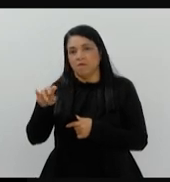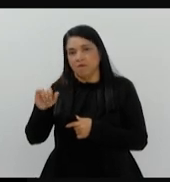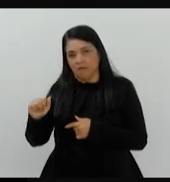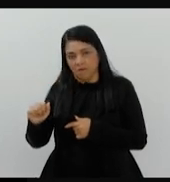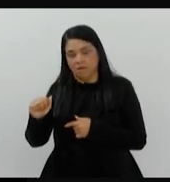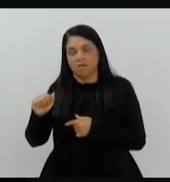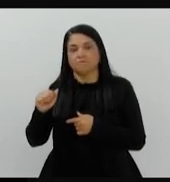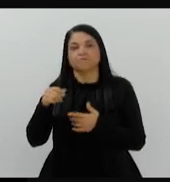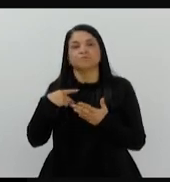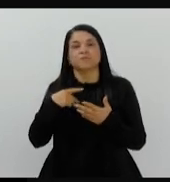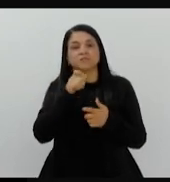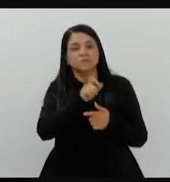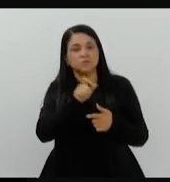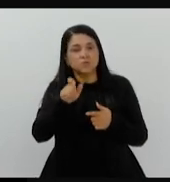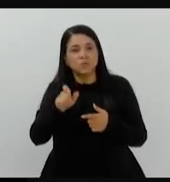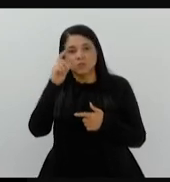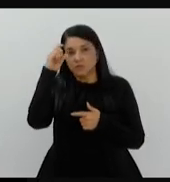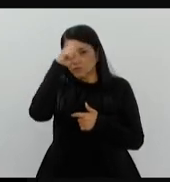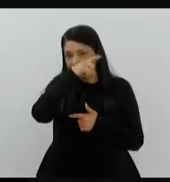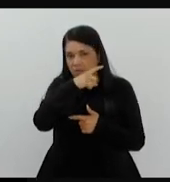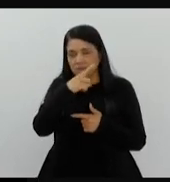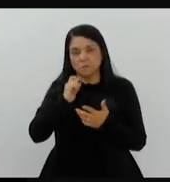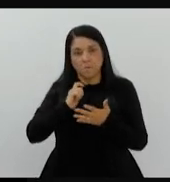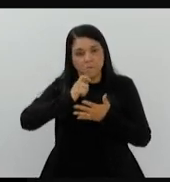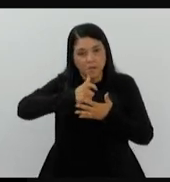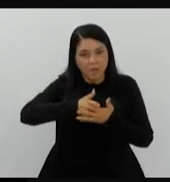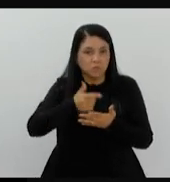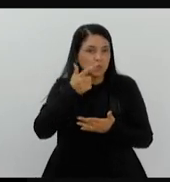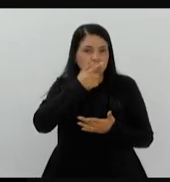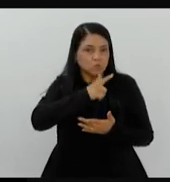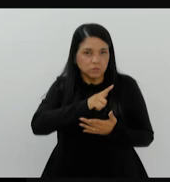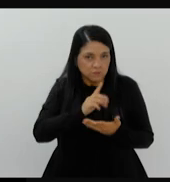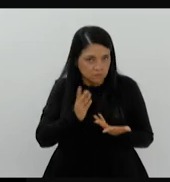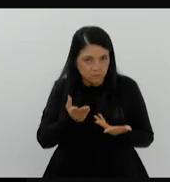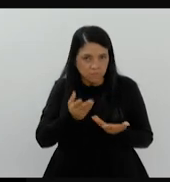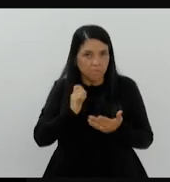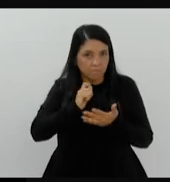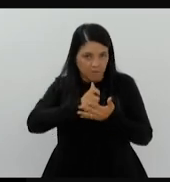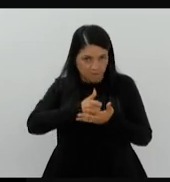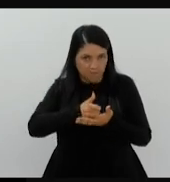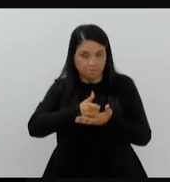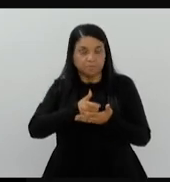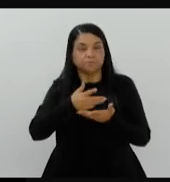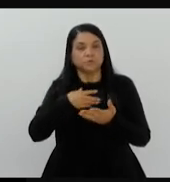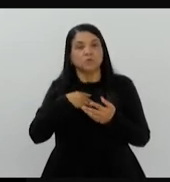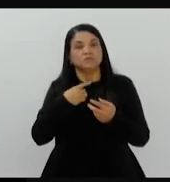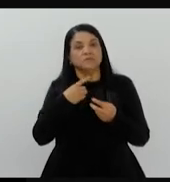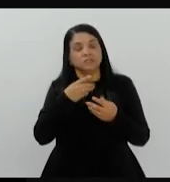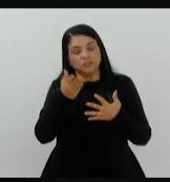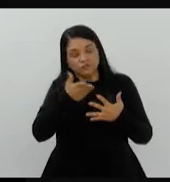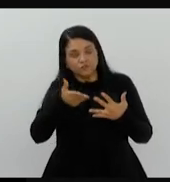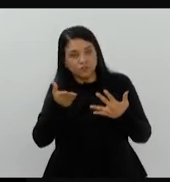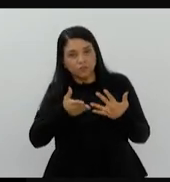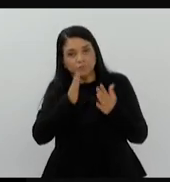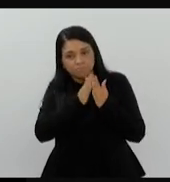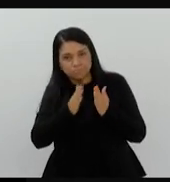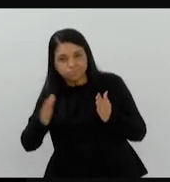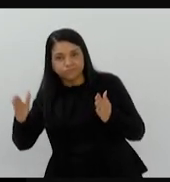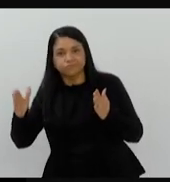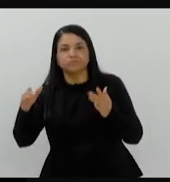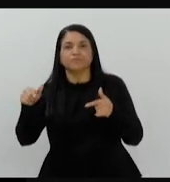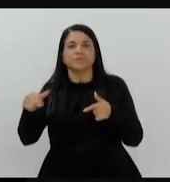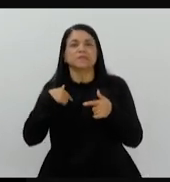as pessoas em dificuldade não consigam honrar os seus compromissos. Então, eu acho que tem inúmeros projetos